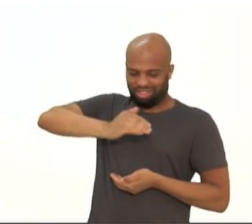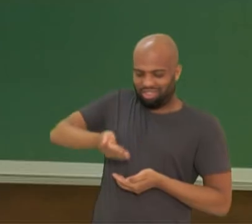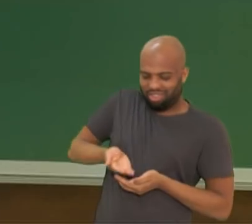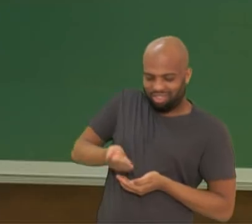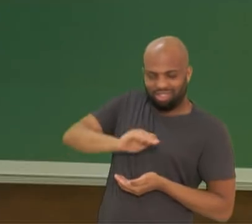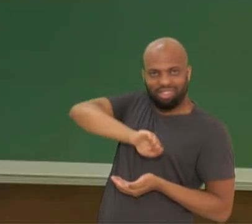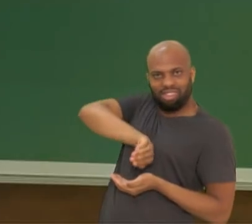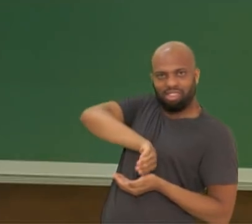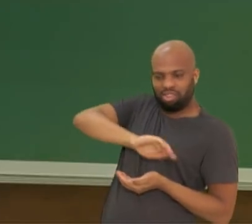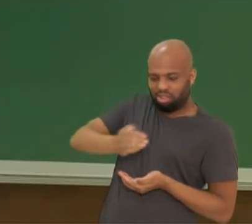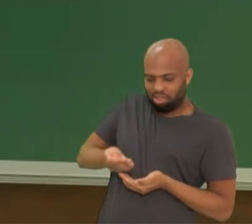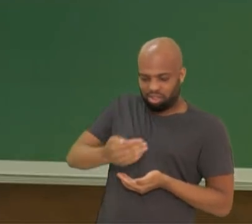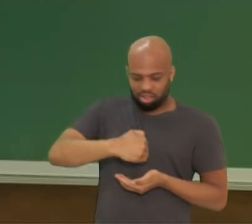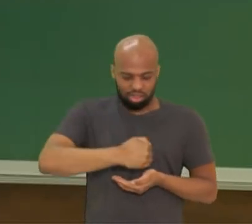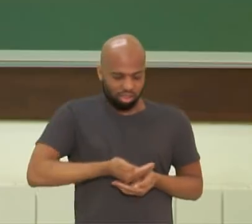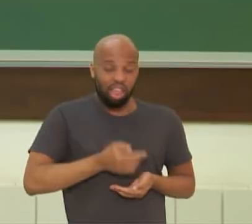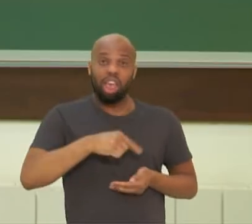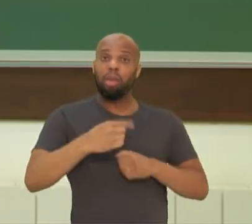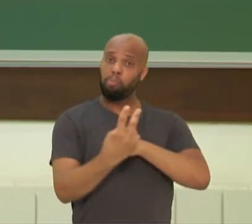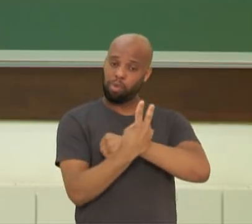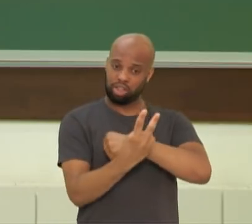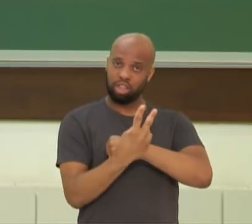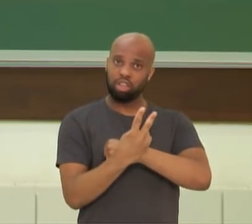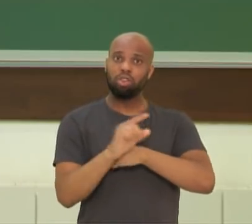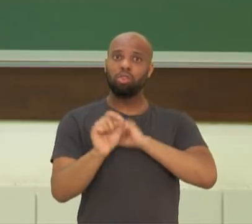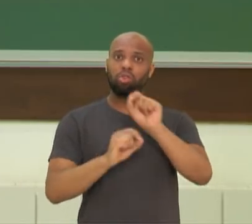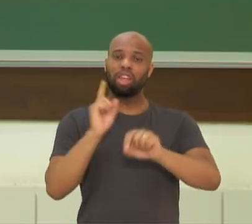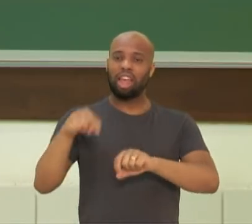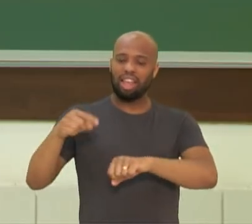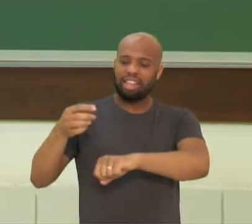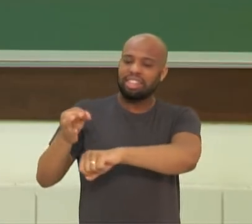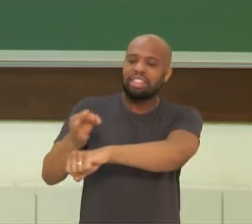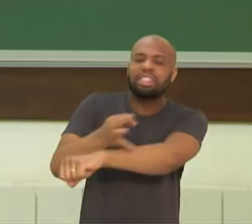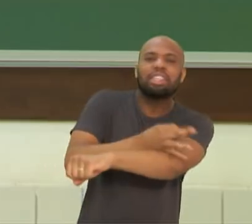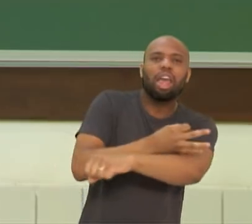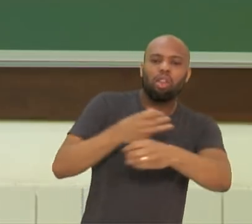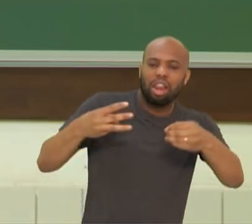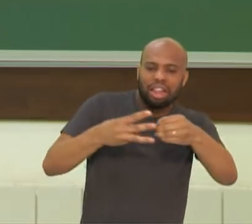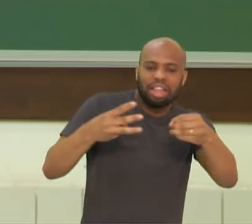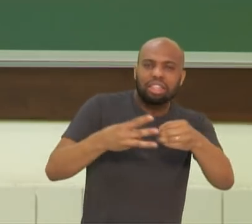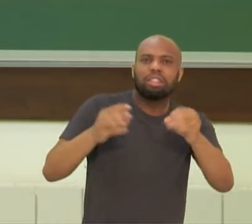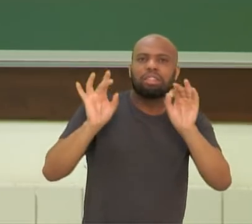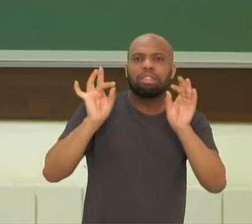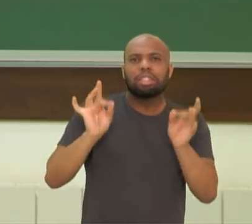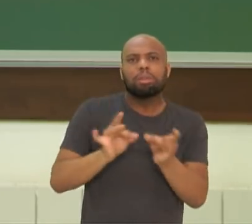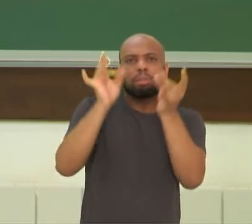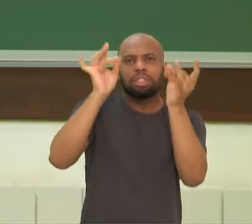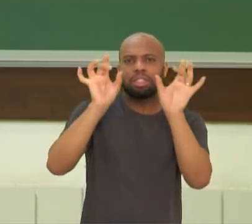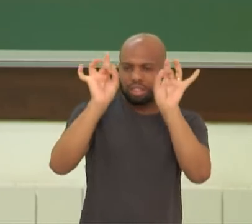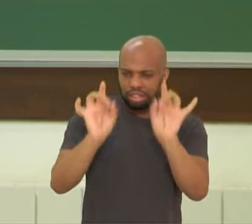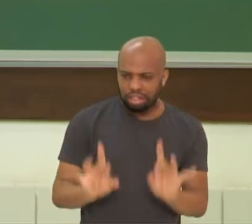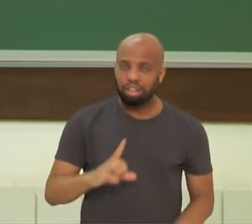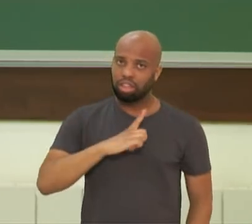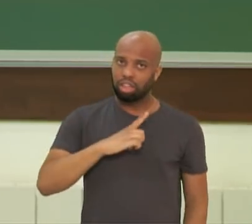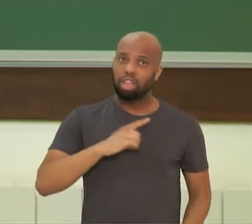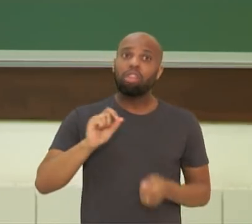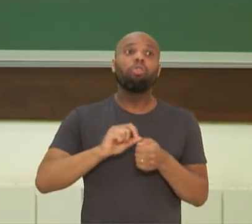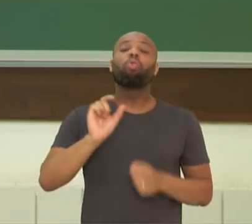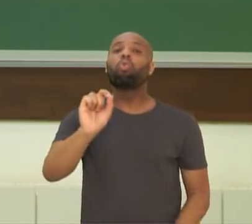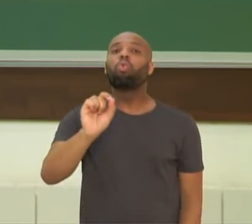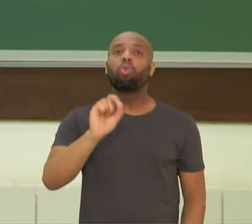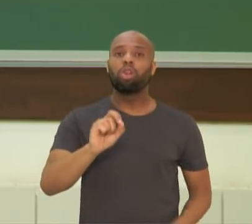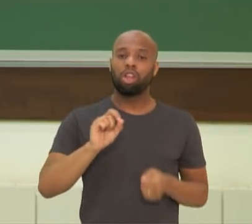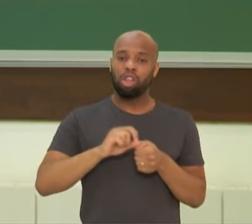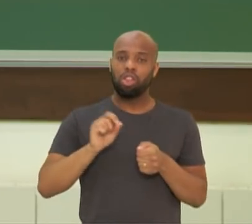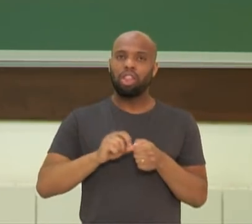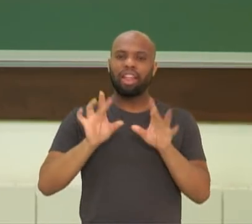internas todas protegidas por células, tecidos especiais que produzem